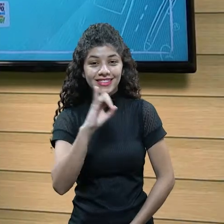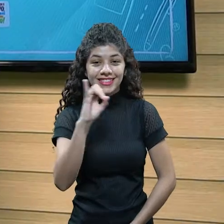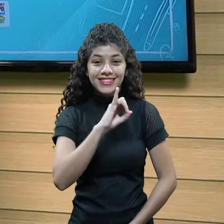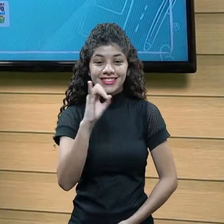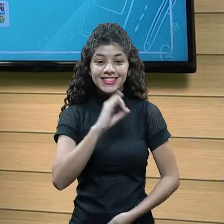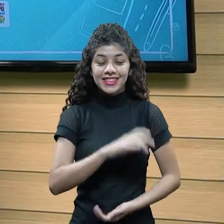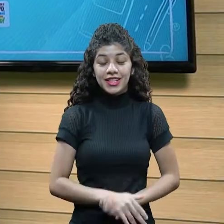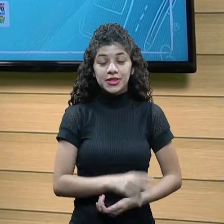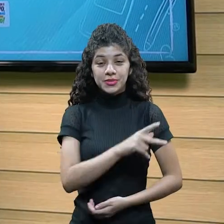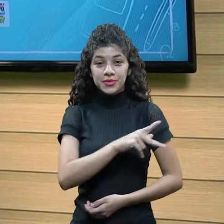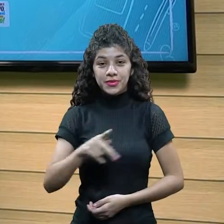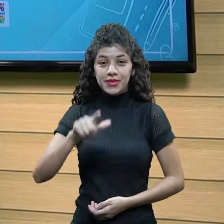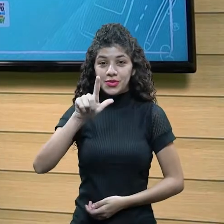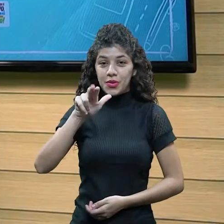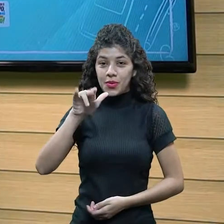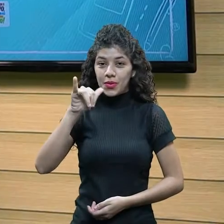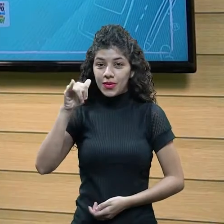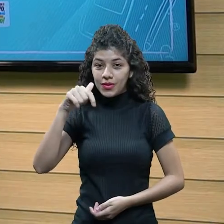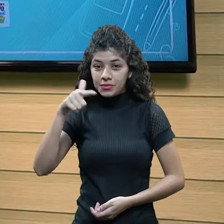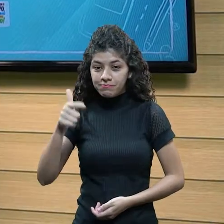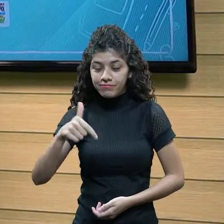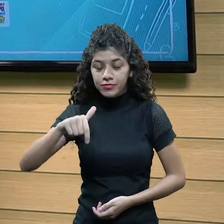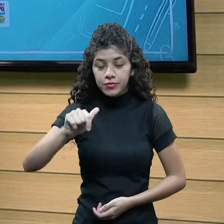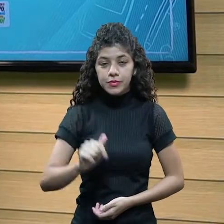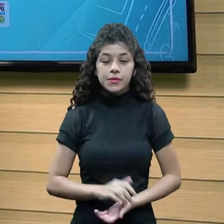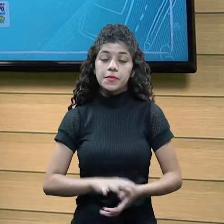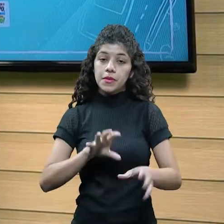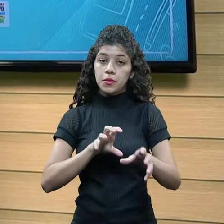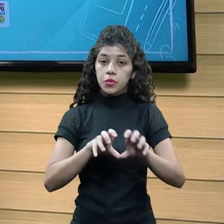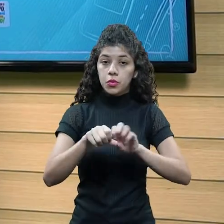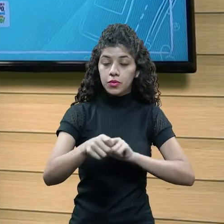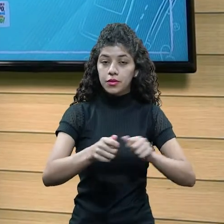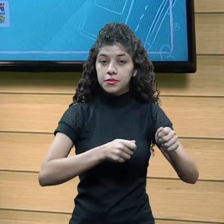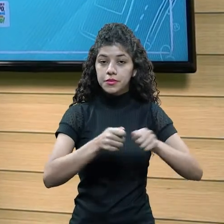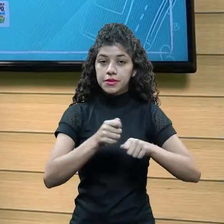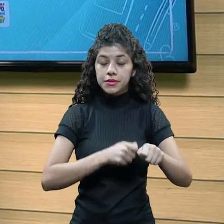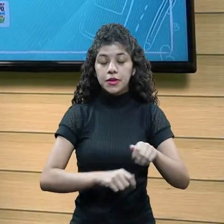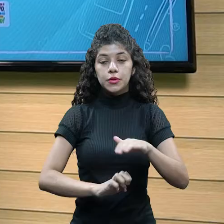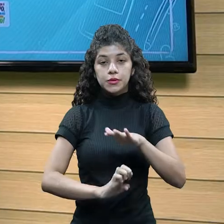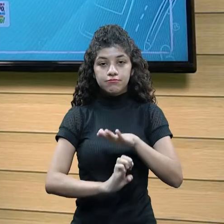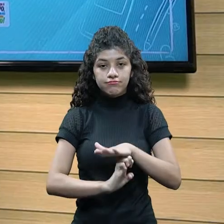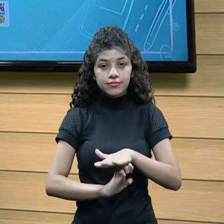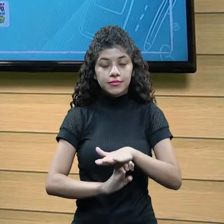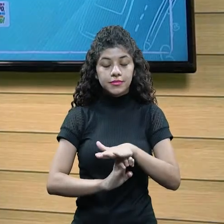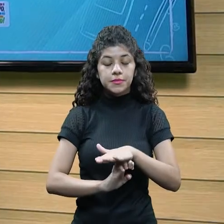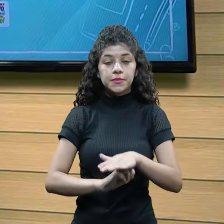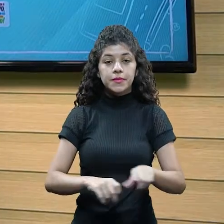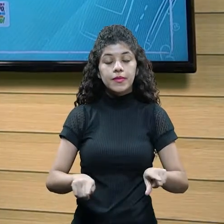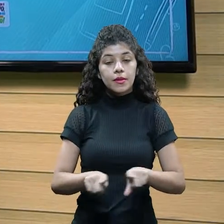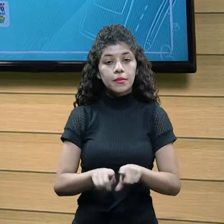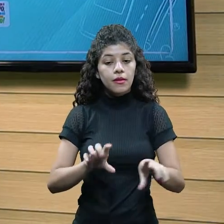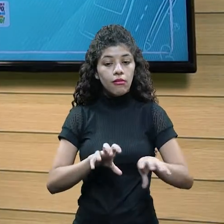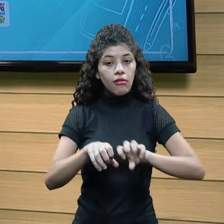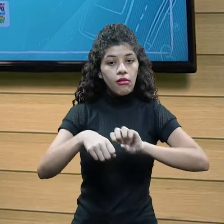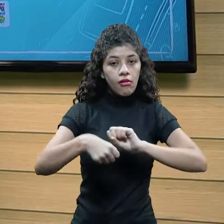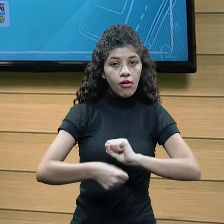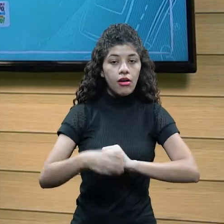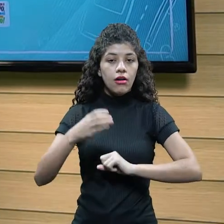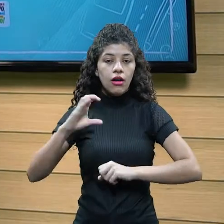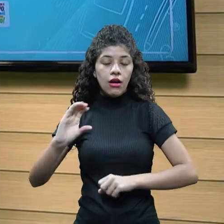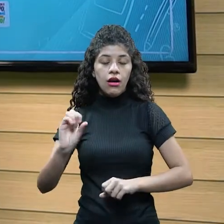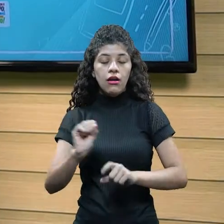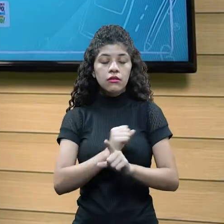Olá, eu sou o professor Luiz Guterres, graduado em Administração de Empresas pela UEMA, graduado em Ciências Sociais pela